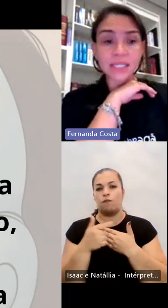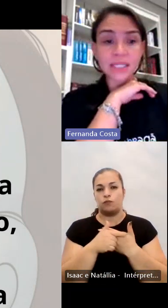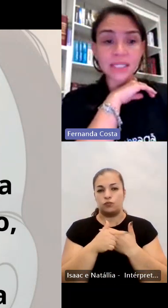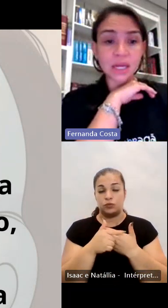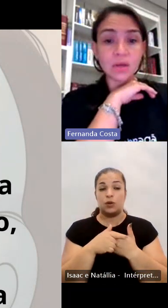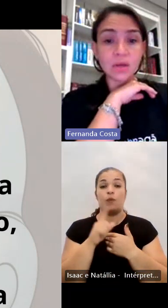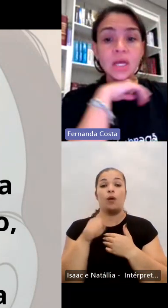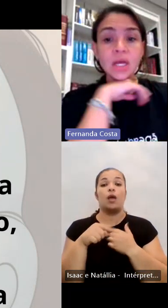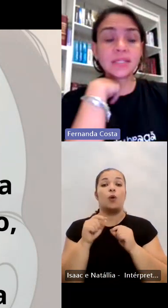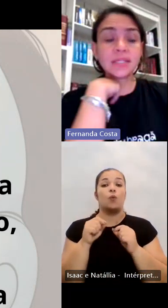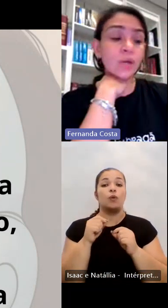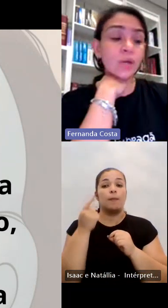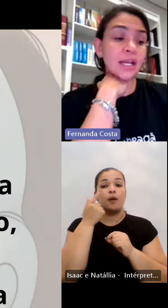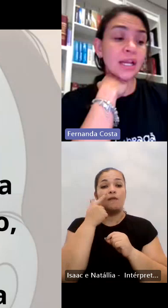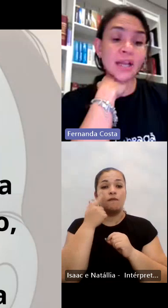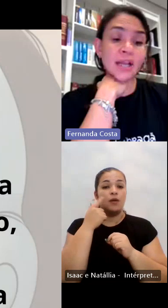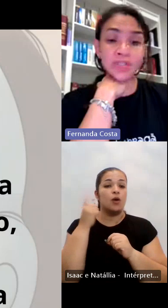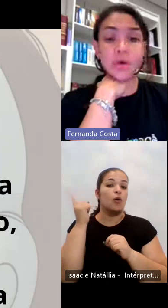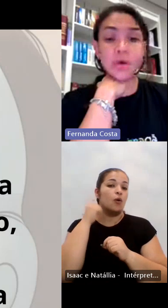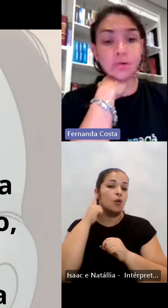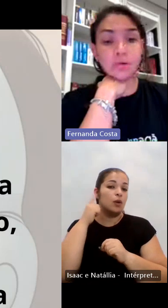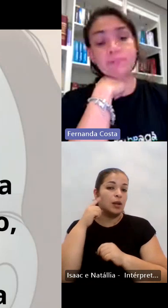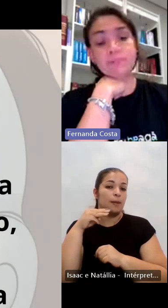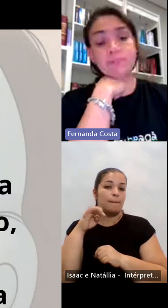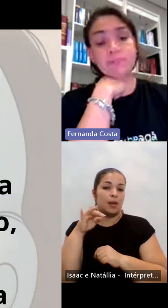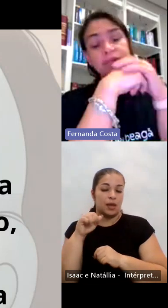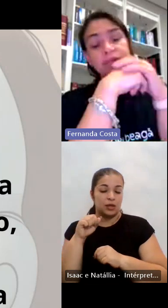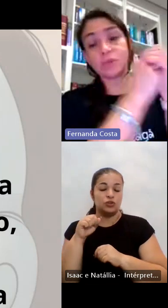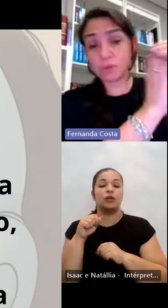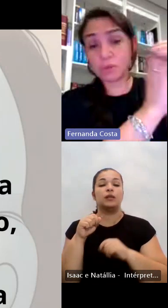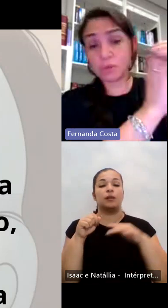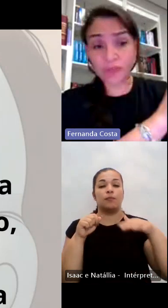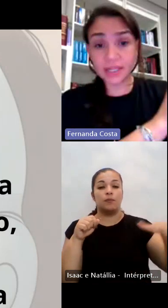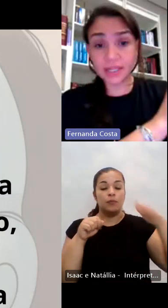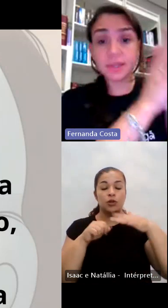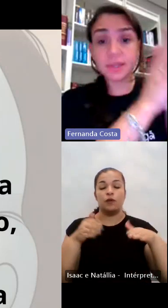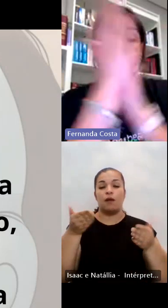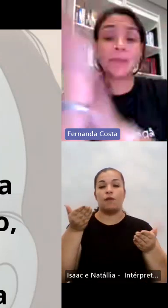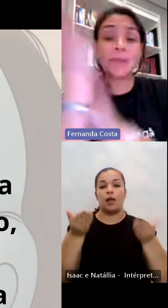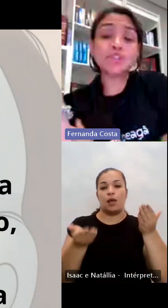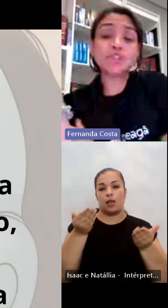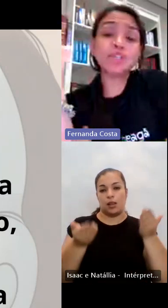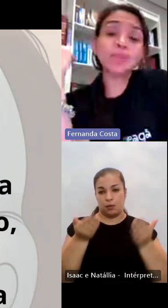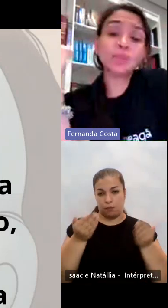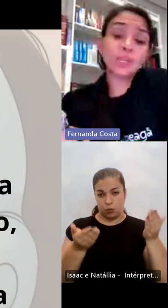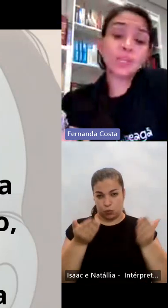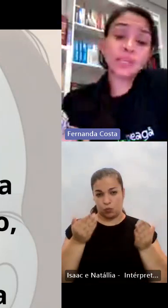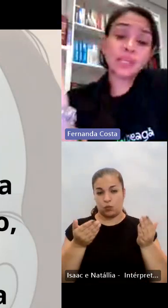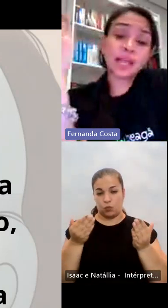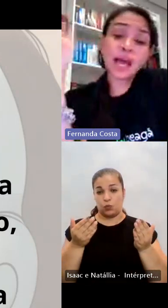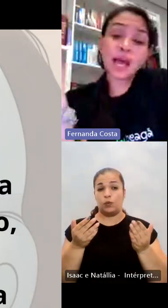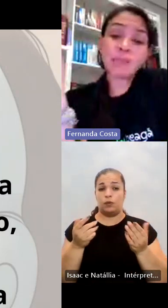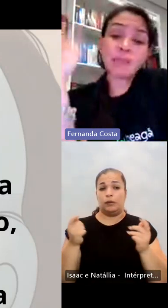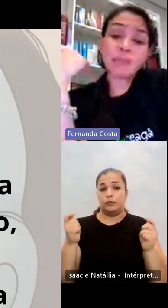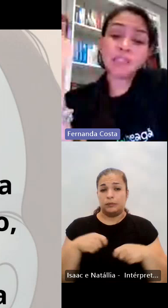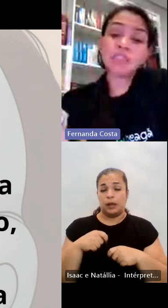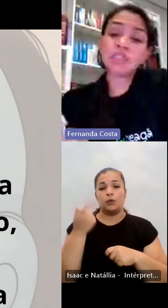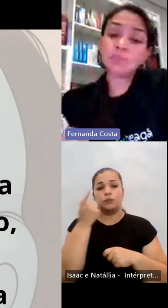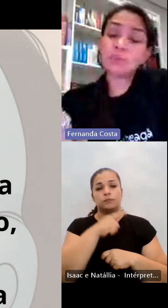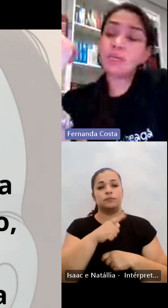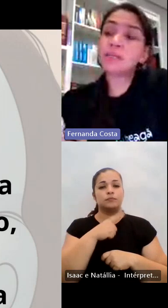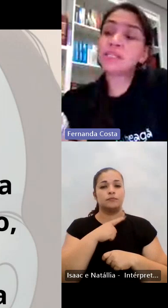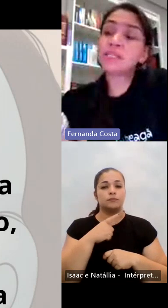a pressão da orelha média com a pressão atmosférica, permitindo que a